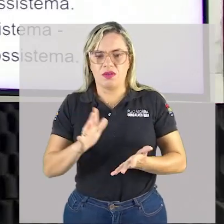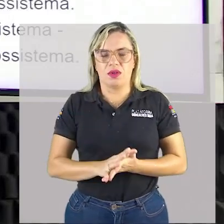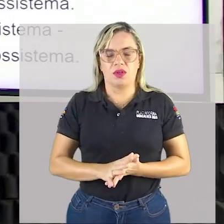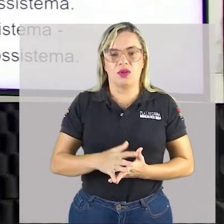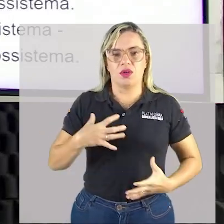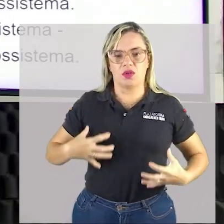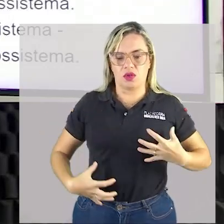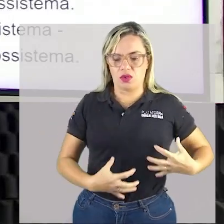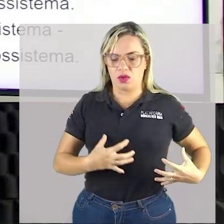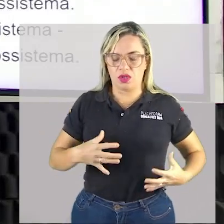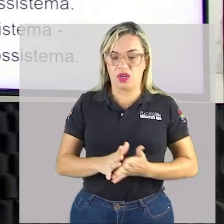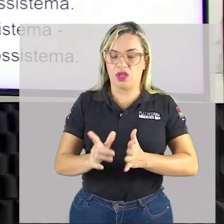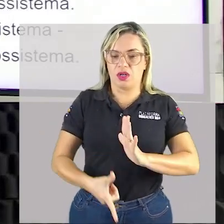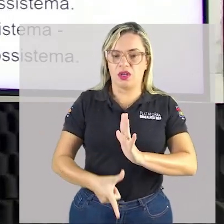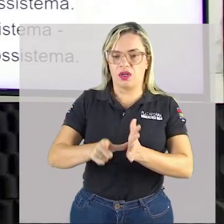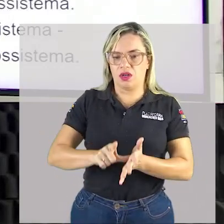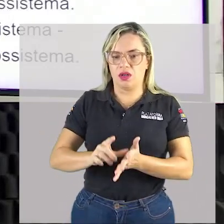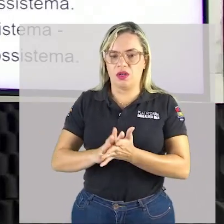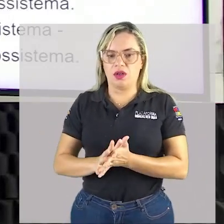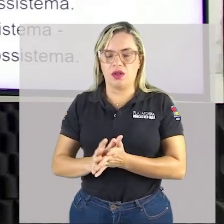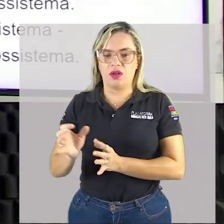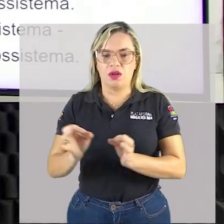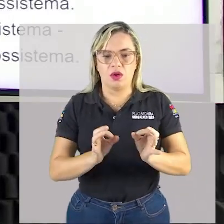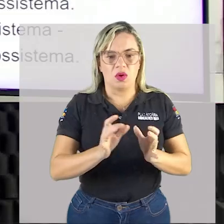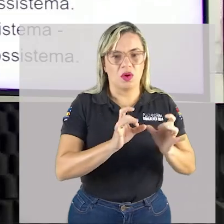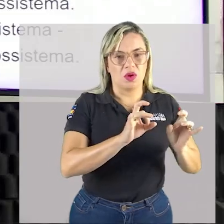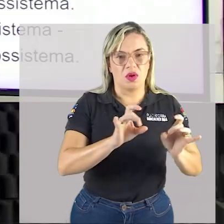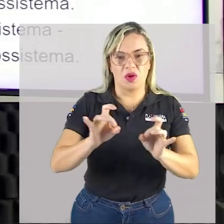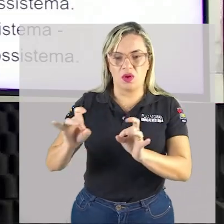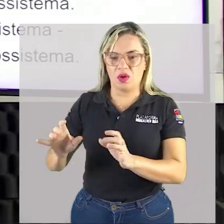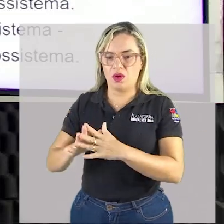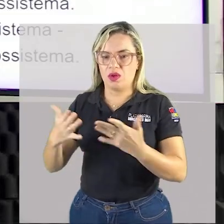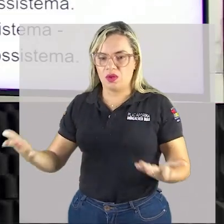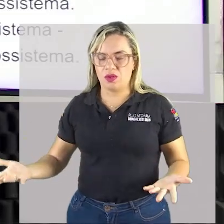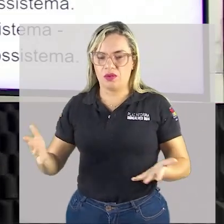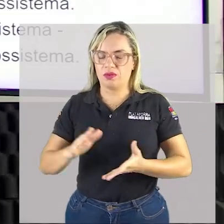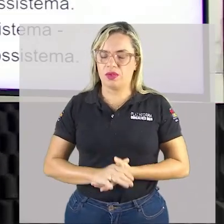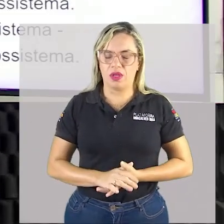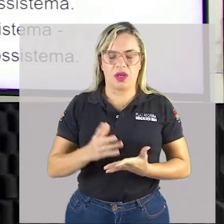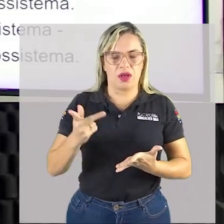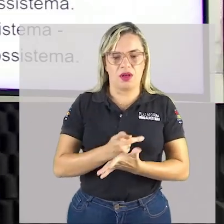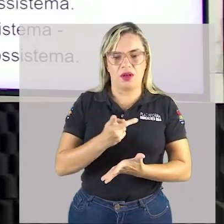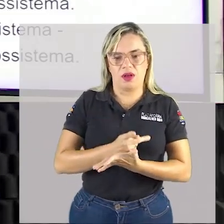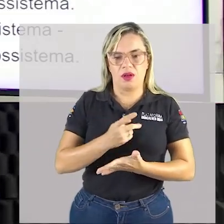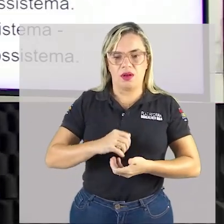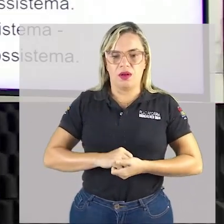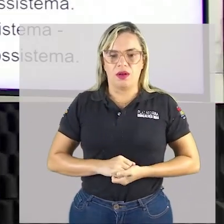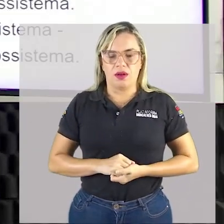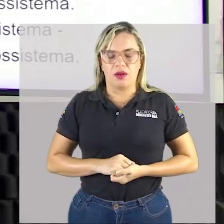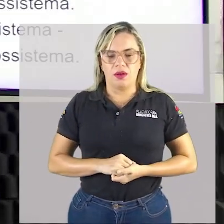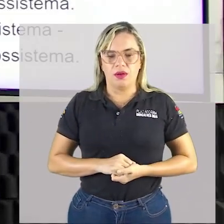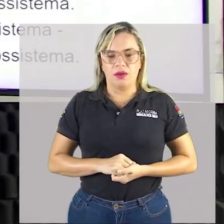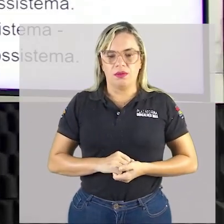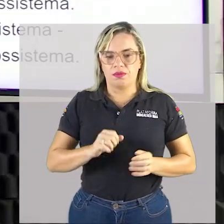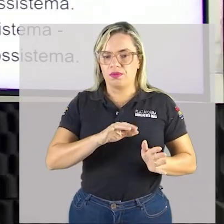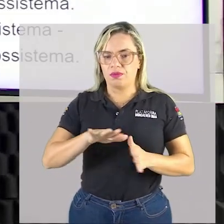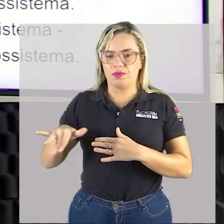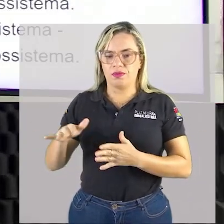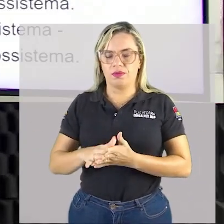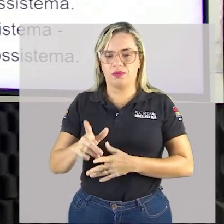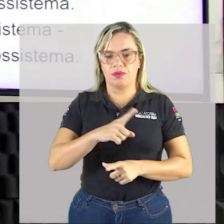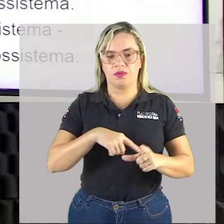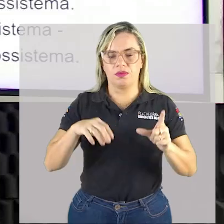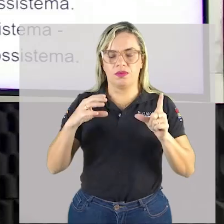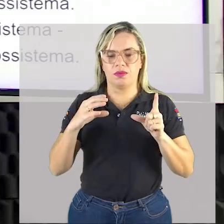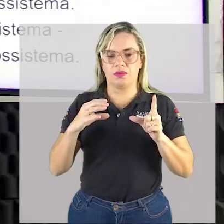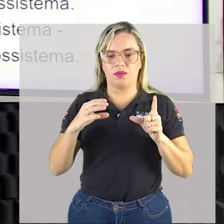de células. Então aqui ele botou a carroça na frente dos bois, né? Então a letra B está fora.